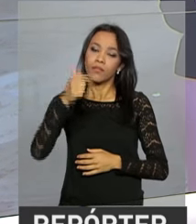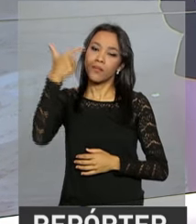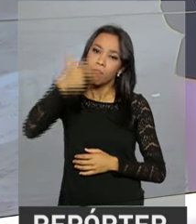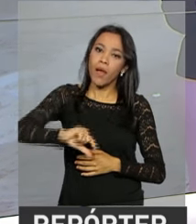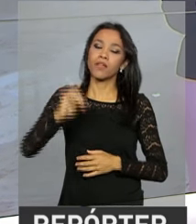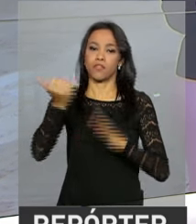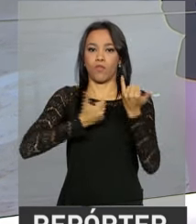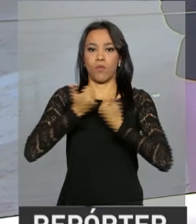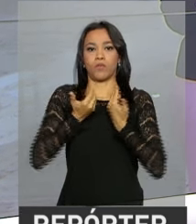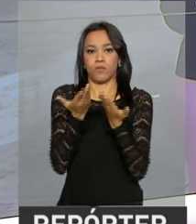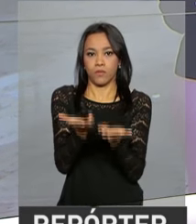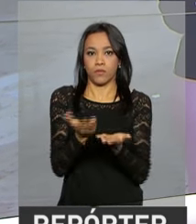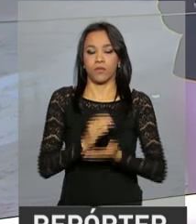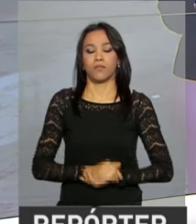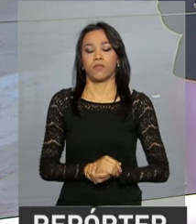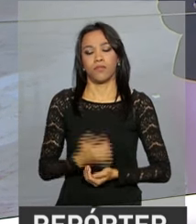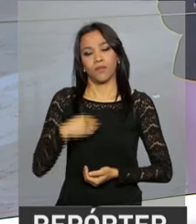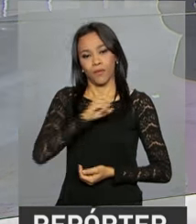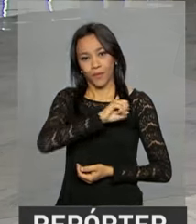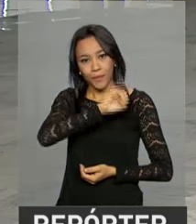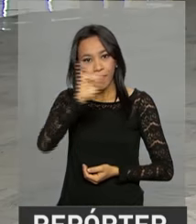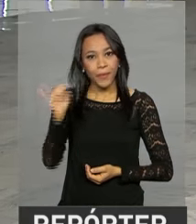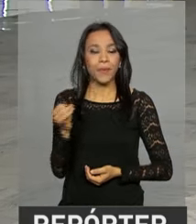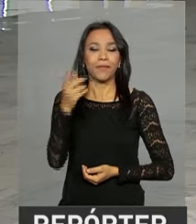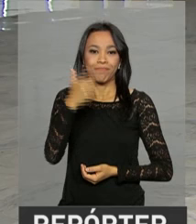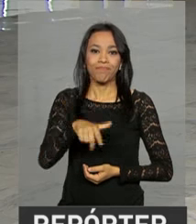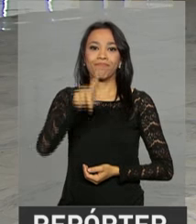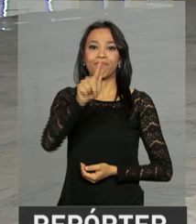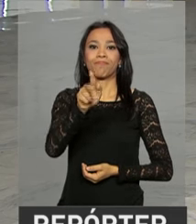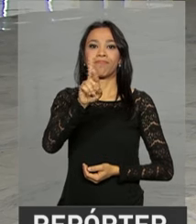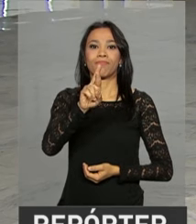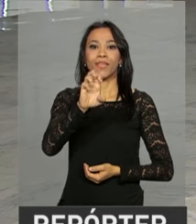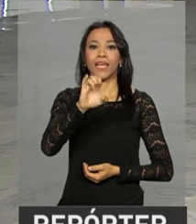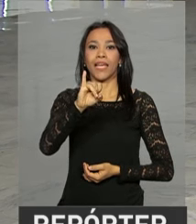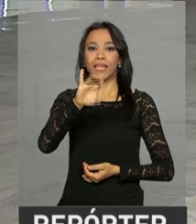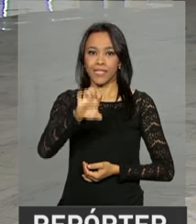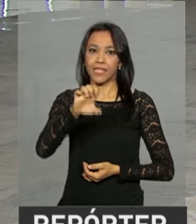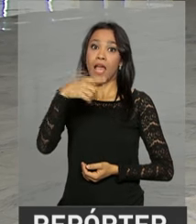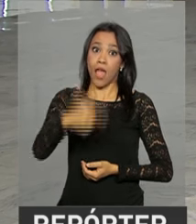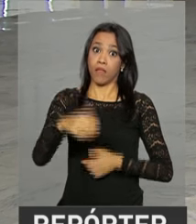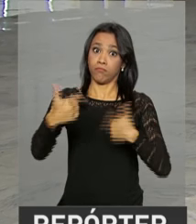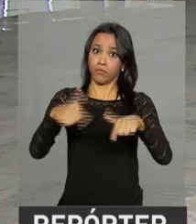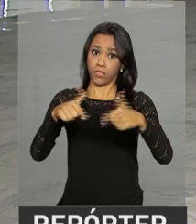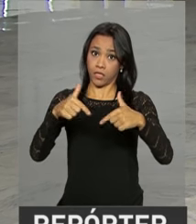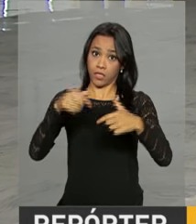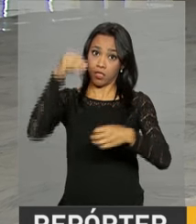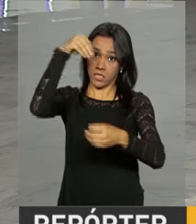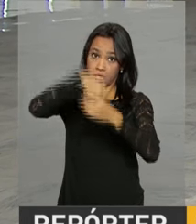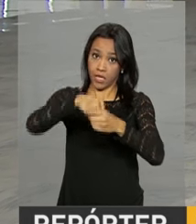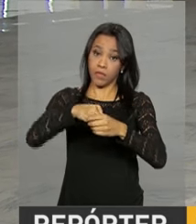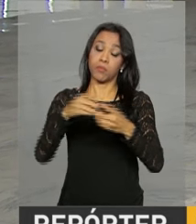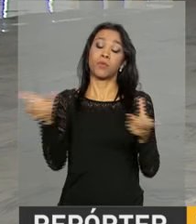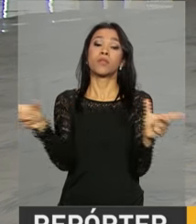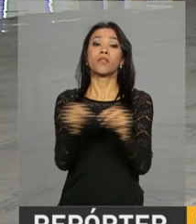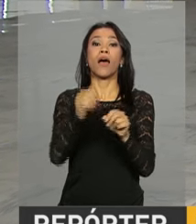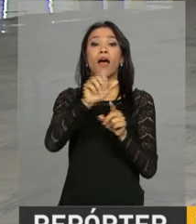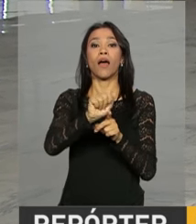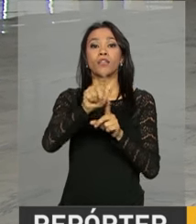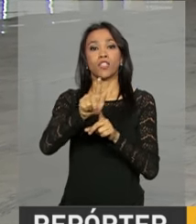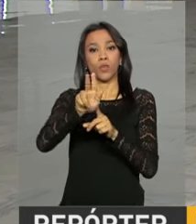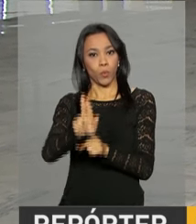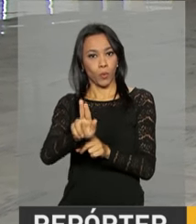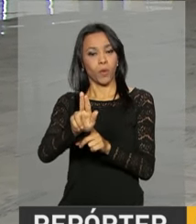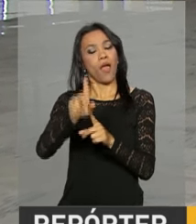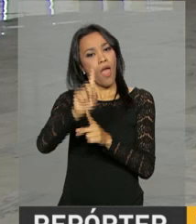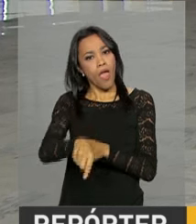sobre esse assunto Oi Paola Oi Leandro Grace Mendonça ela é servidora pública de carreira da Advocacia Geral da União e